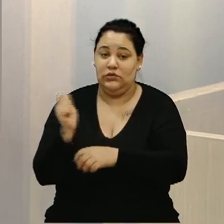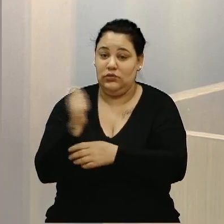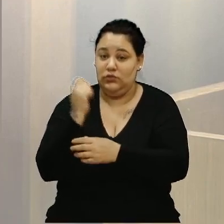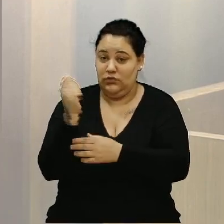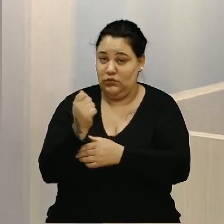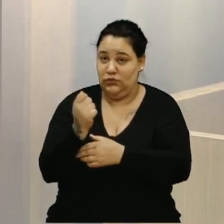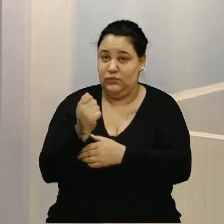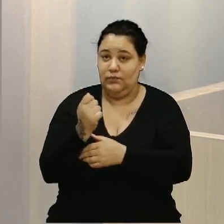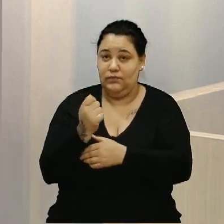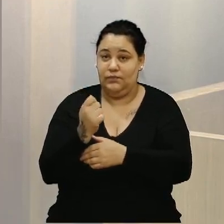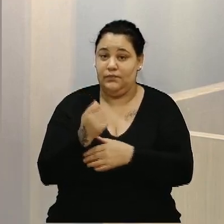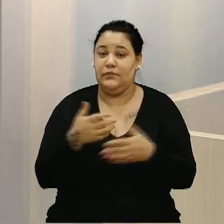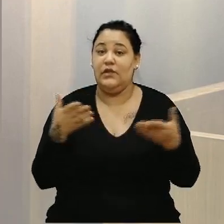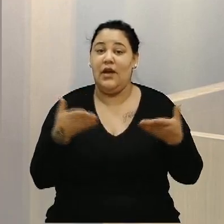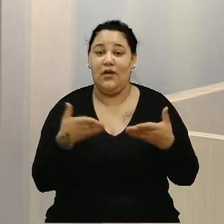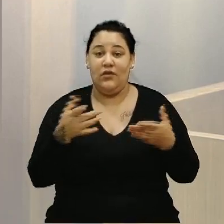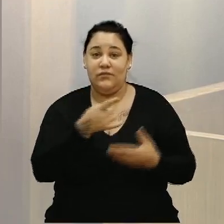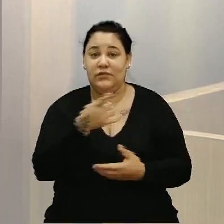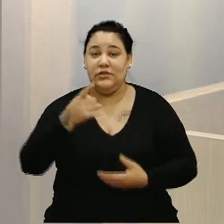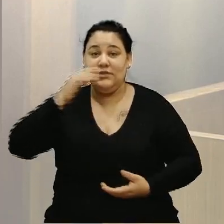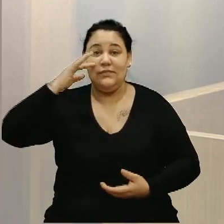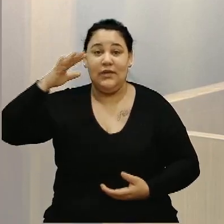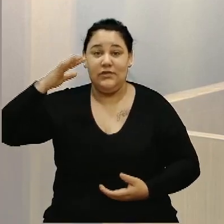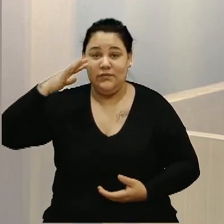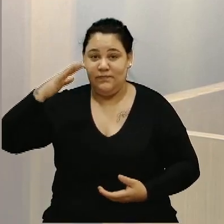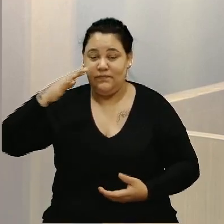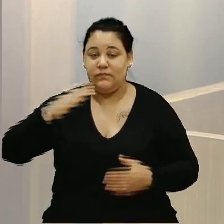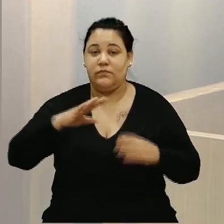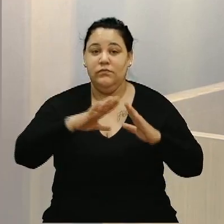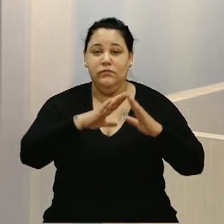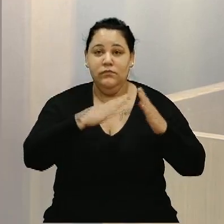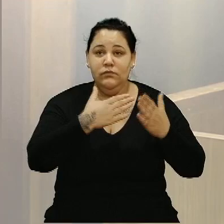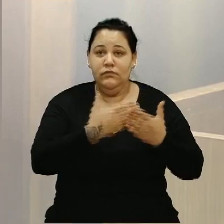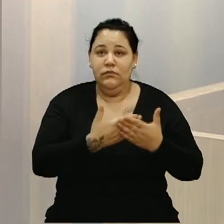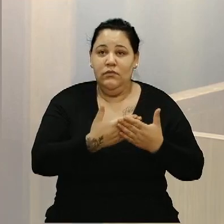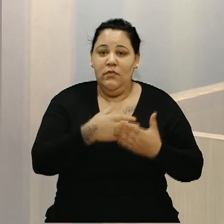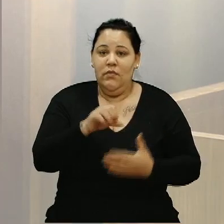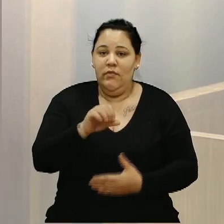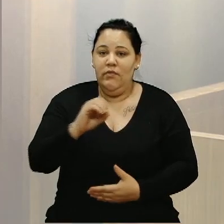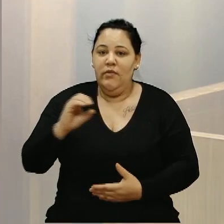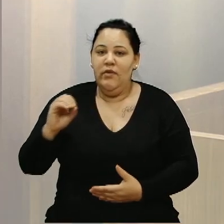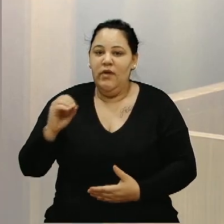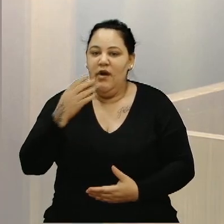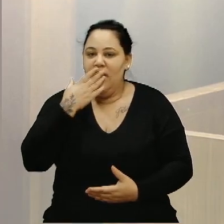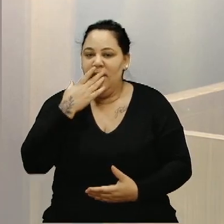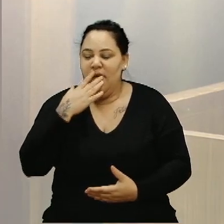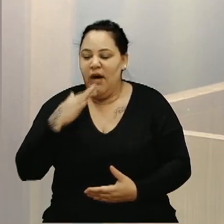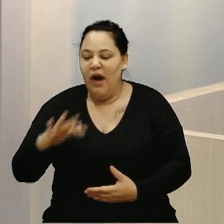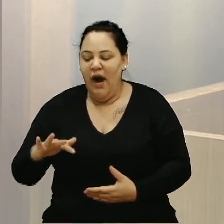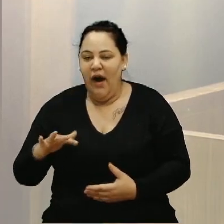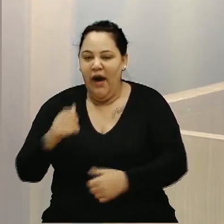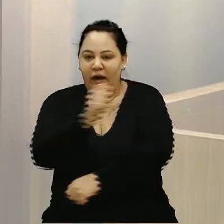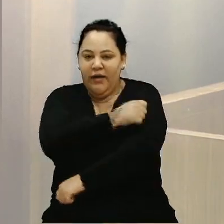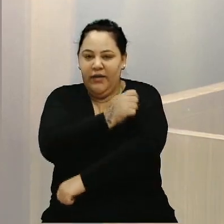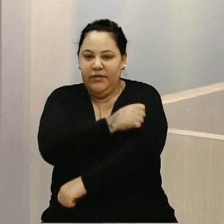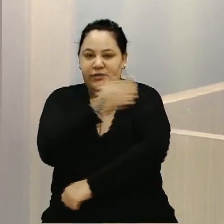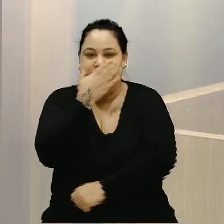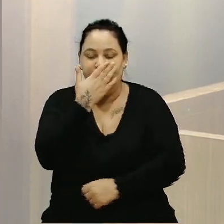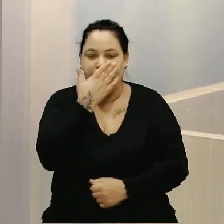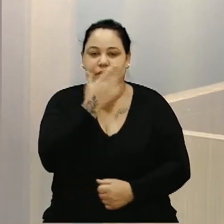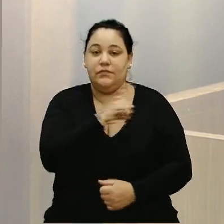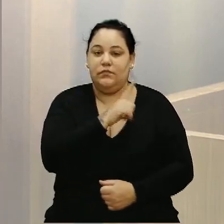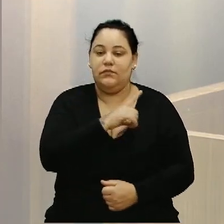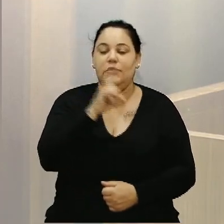Sul. Agora vocês imaginem, uma escola com 900 estudantes, que recebe